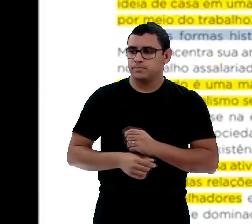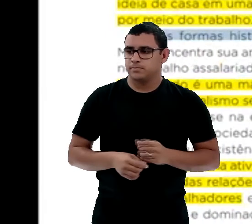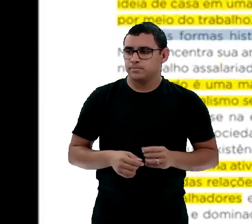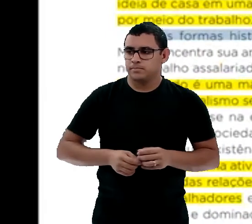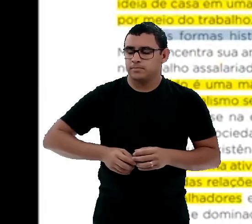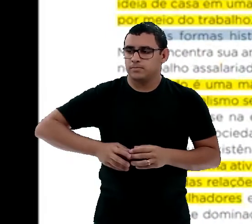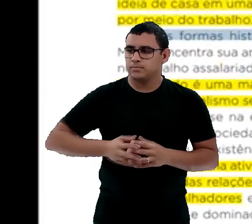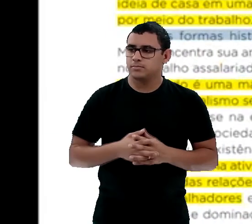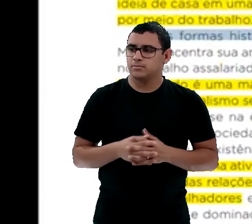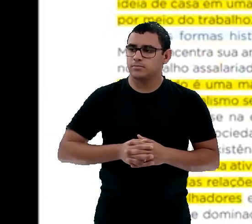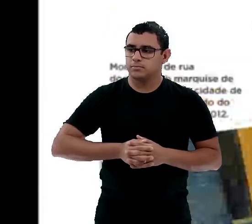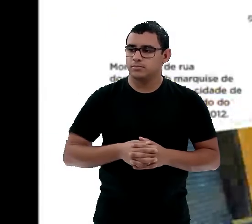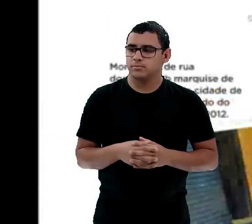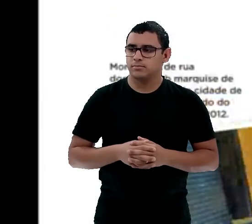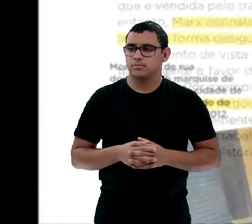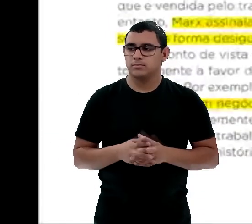Agora, Marx